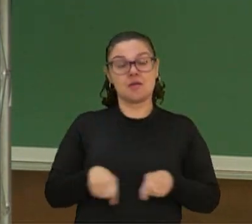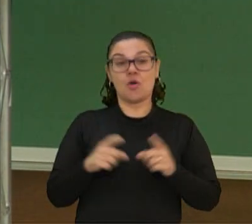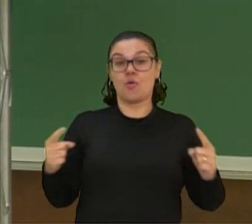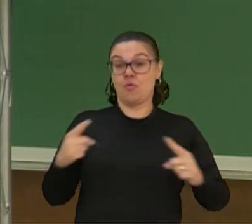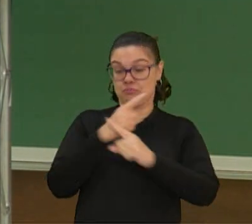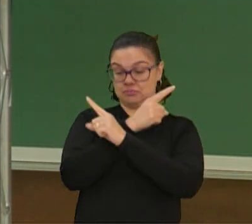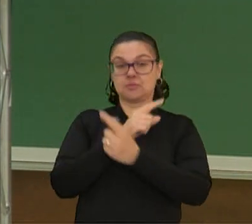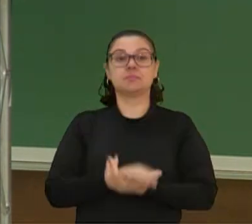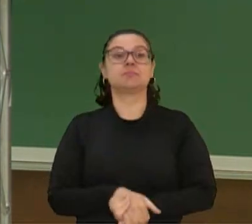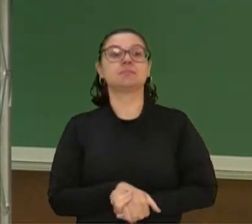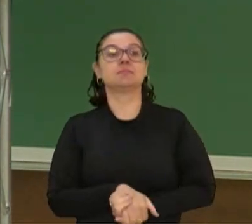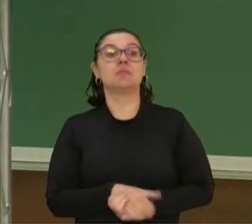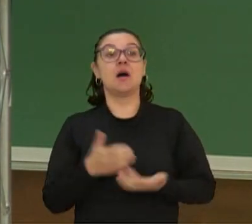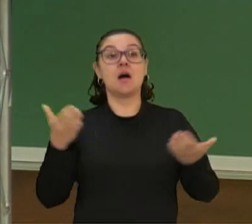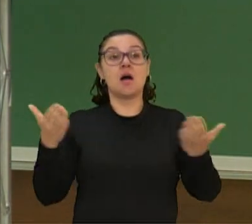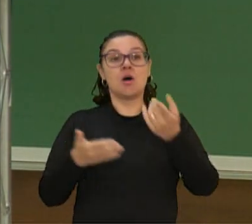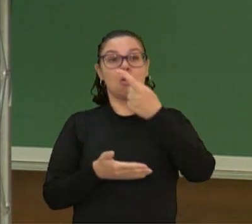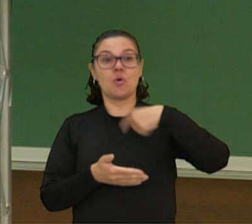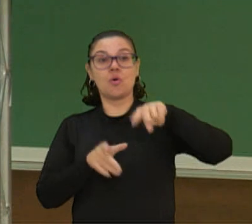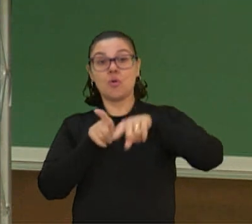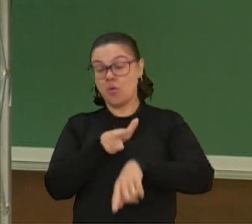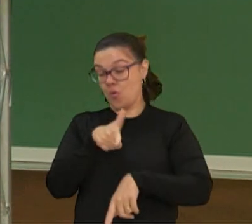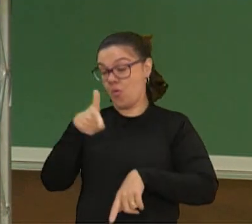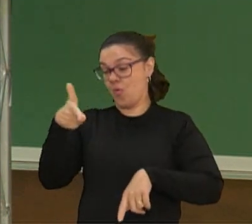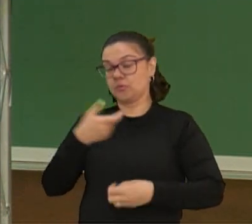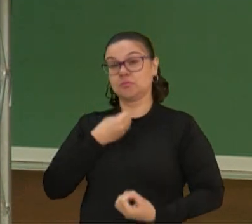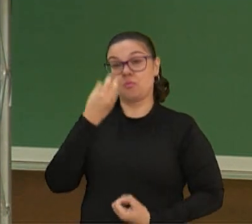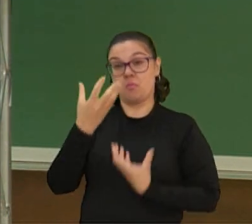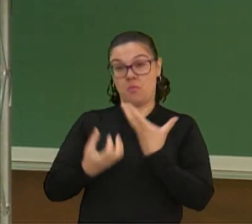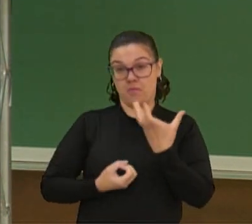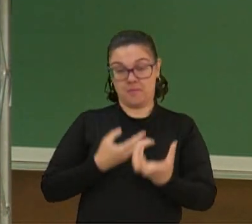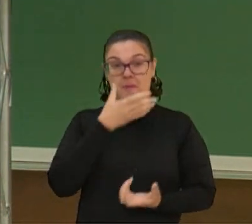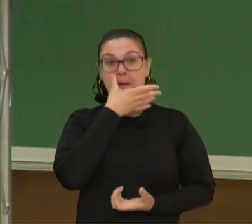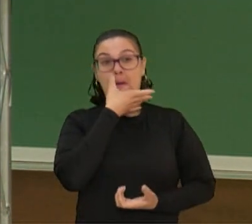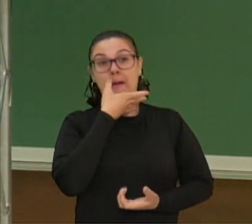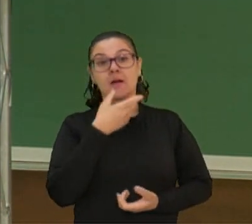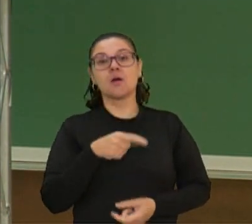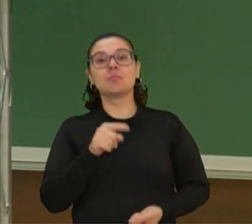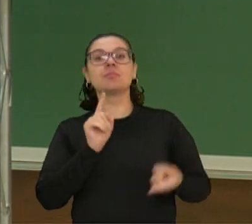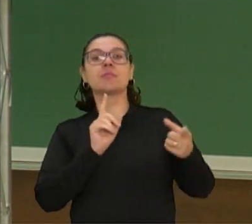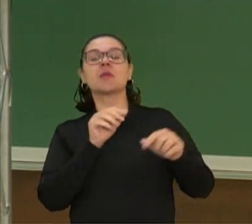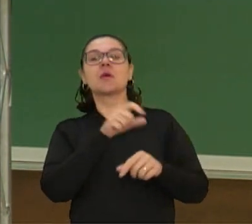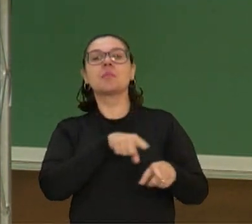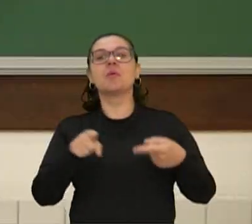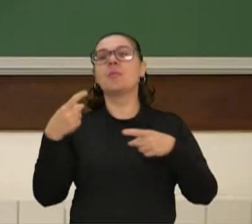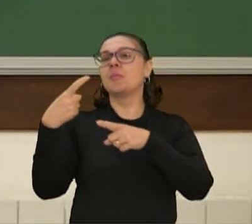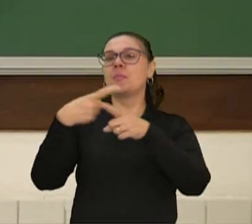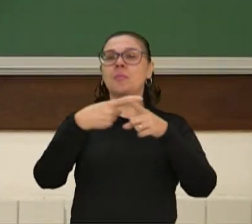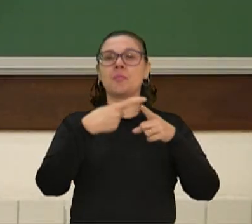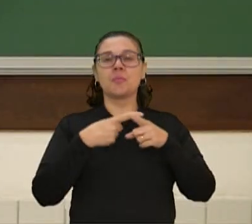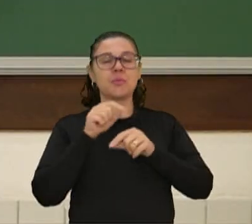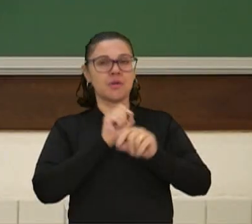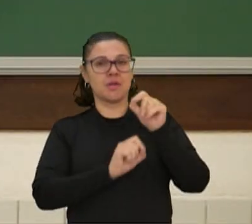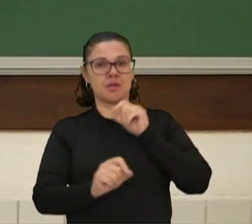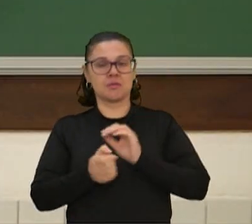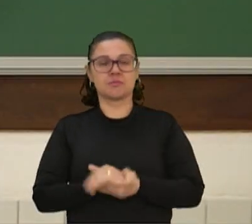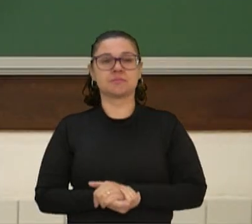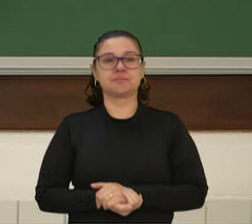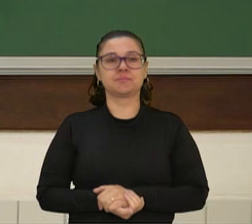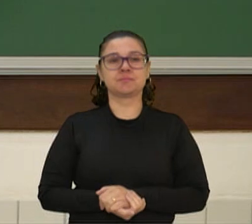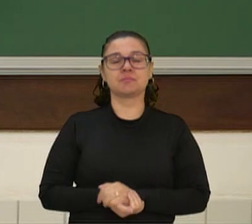inversa. Vamos então a um segundo poema, chamado Motivo. Eu queria aqui ainda destacar para